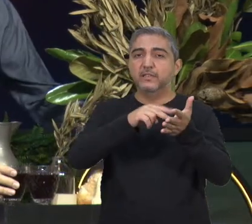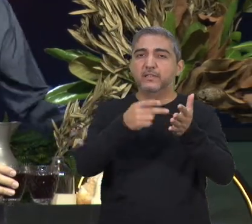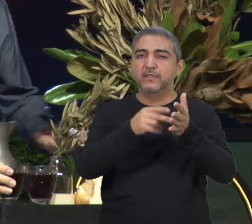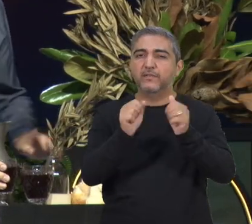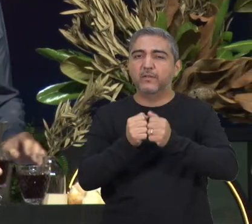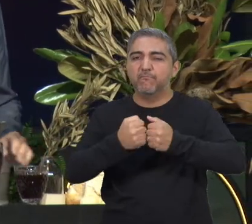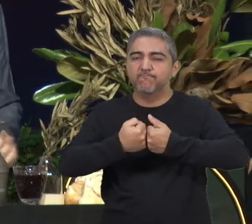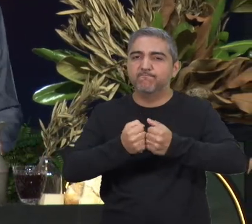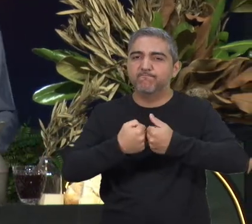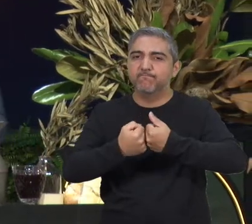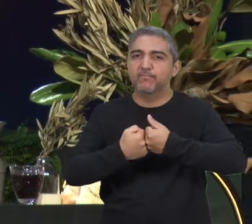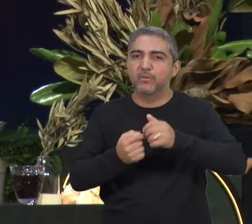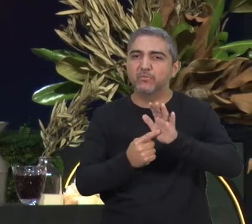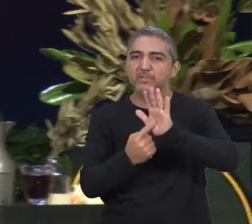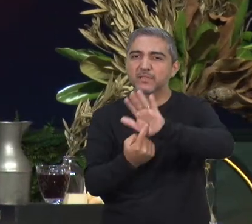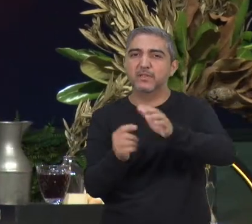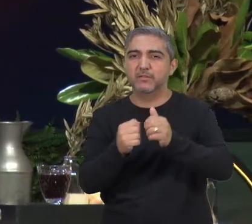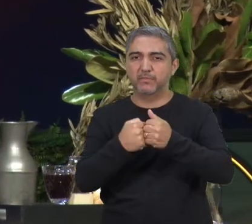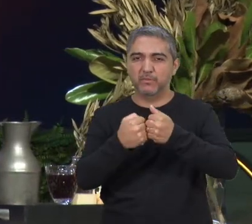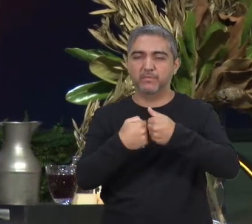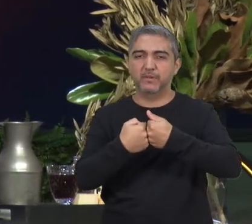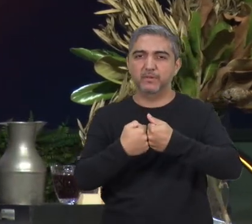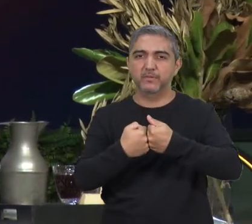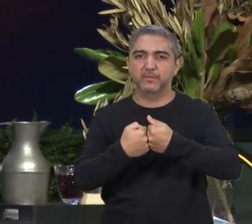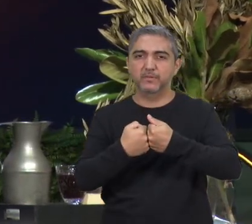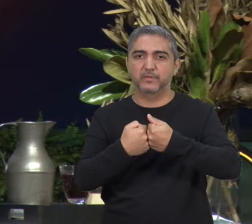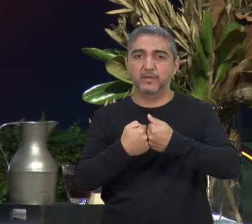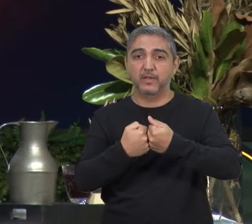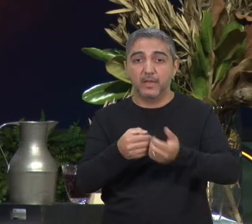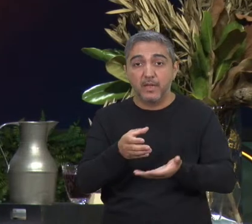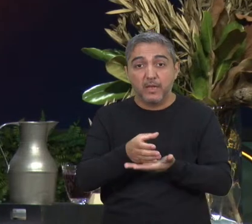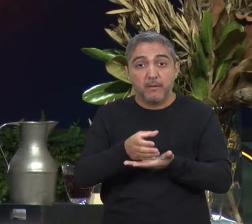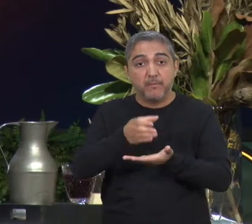e não beberem o seu sangue